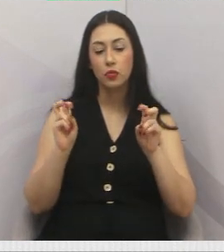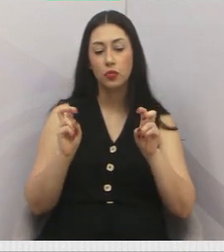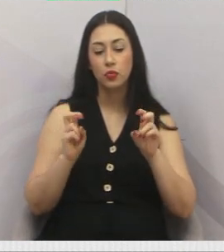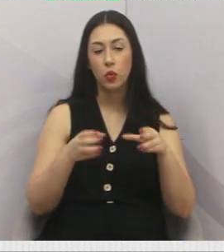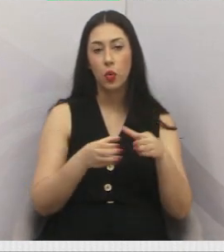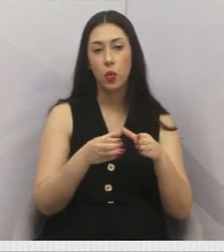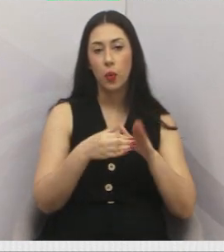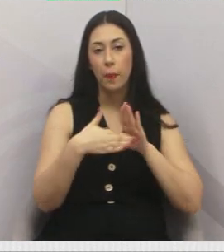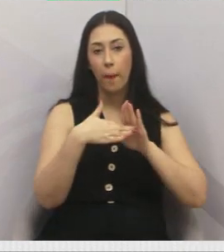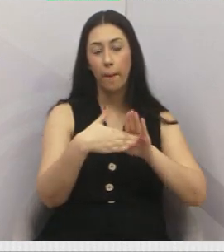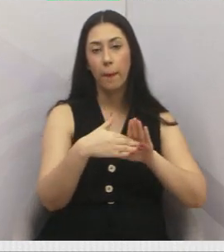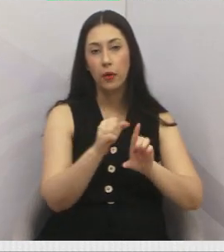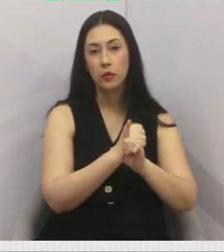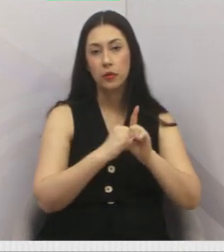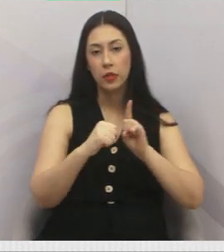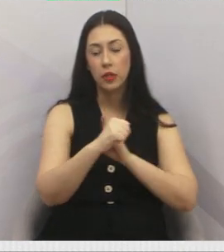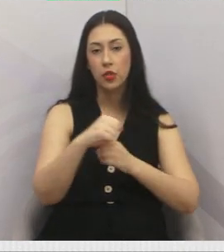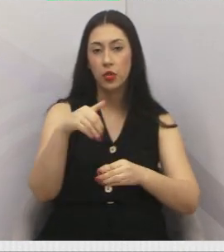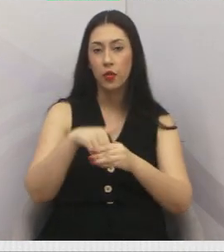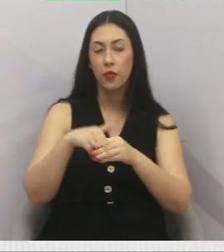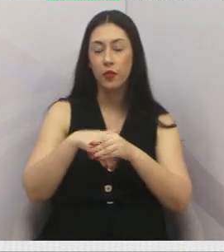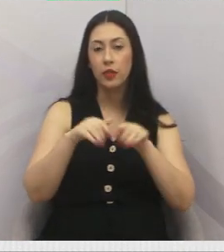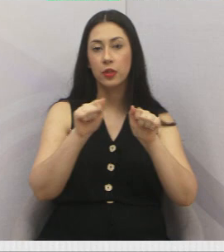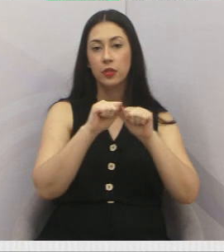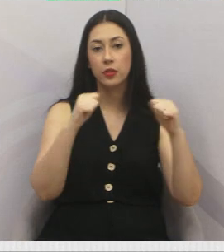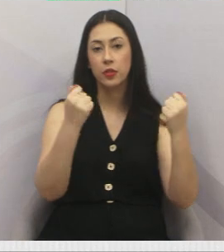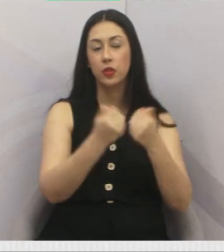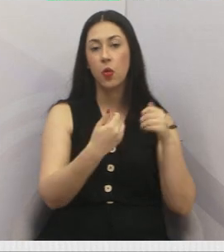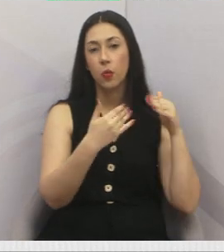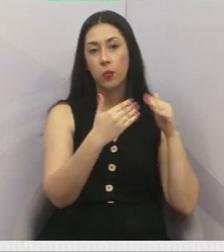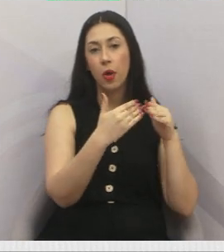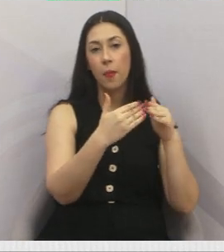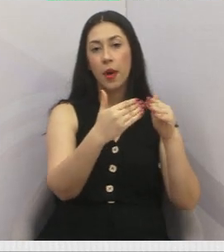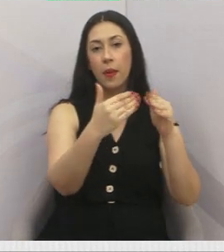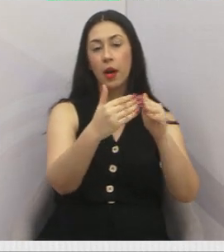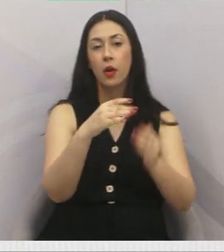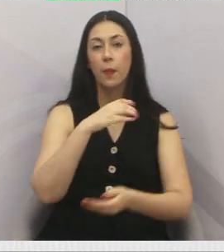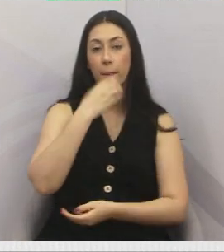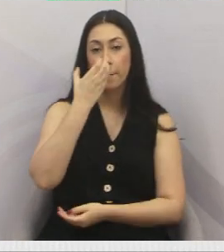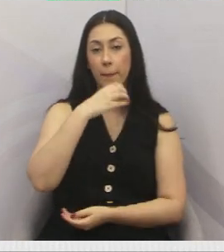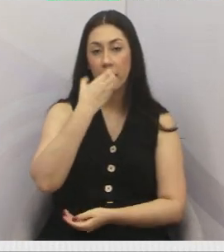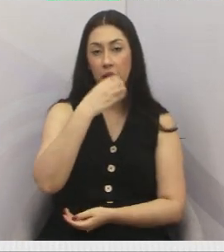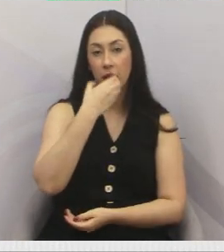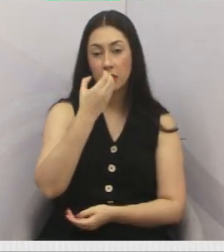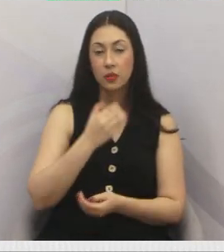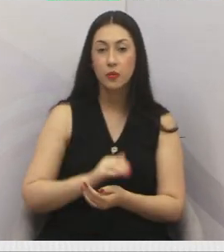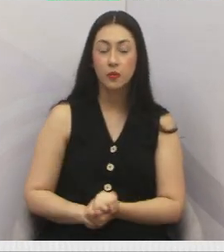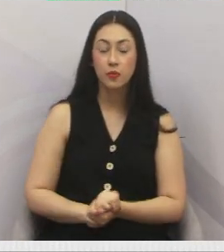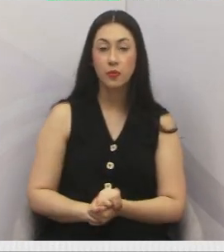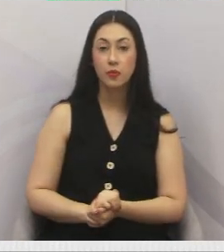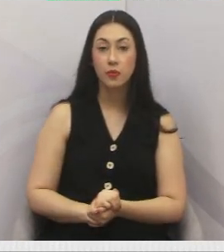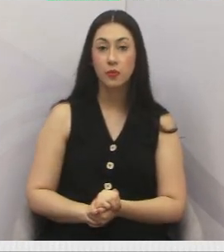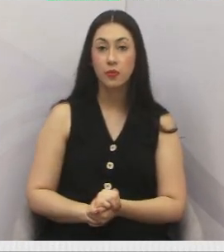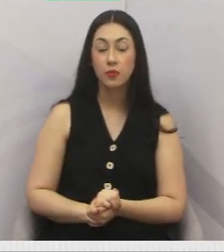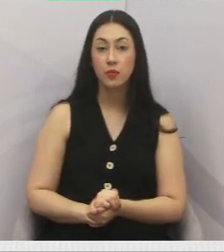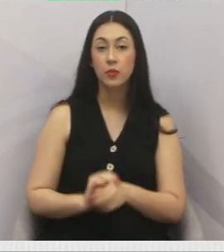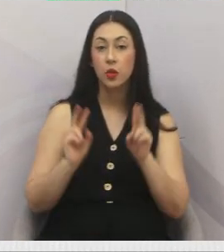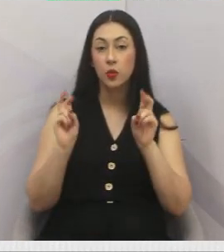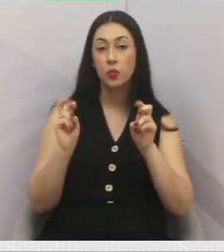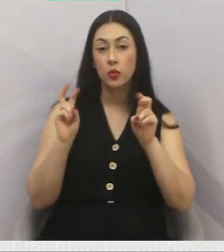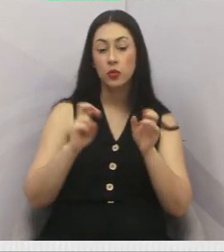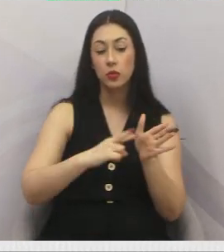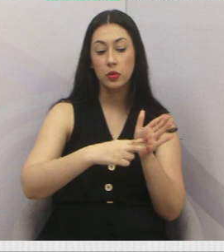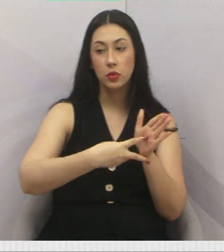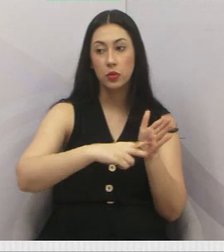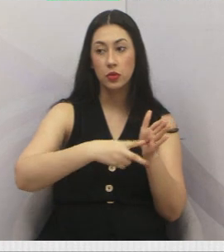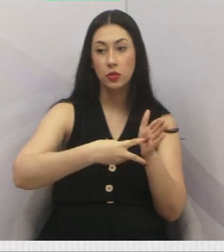Segmento Movimentos Populares. Um voto para a Associação dos Moradores do Jardim Paraíso e Jardim Holanda. Segmento de entidades